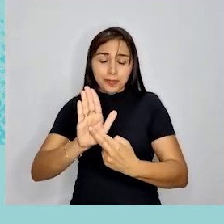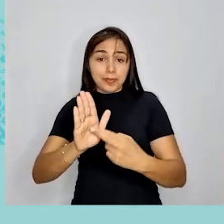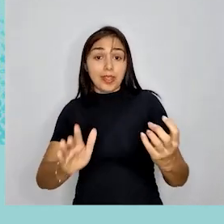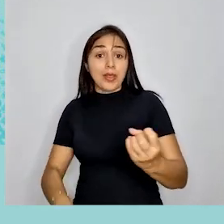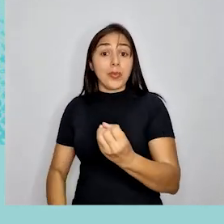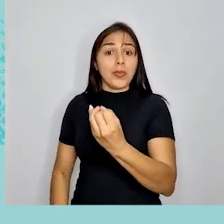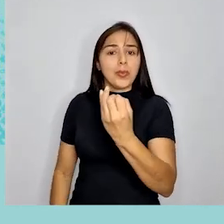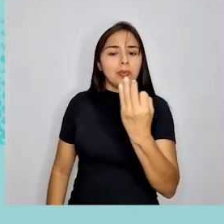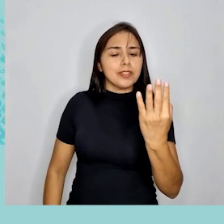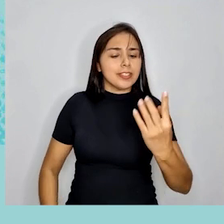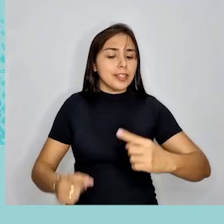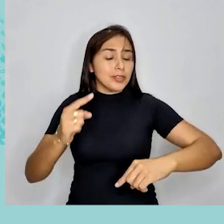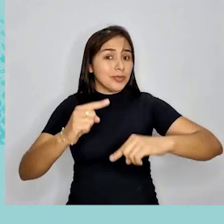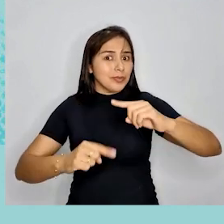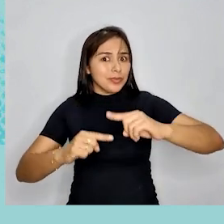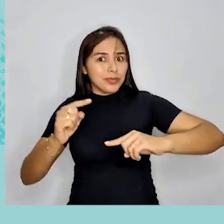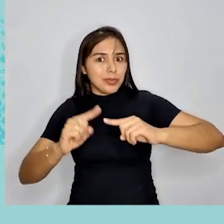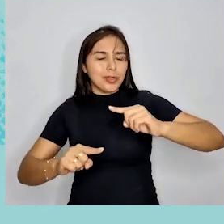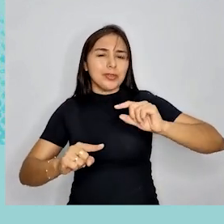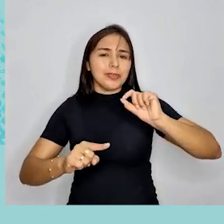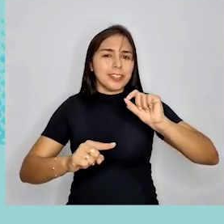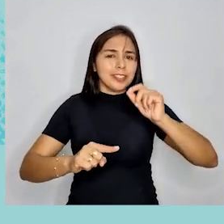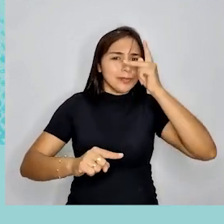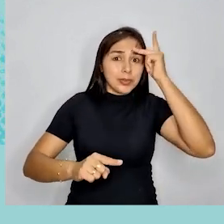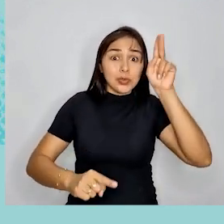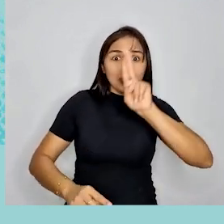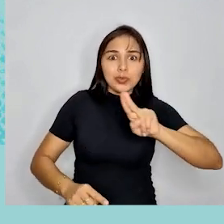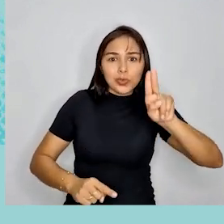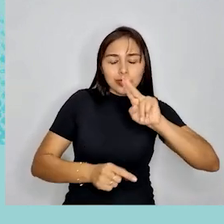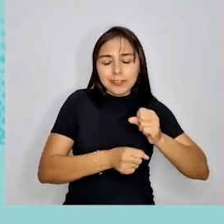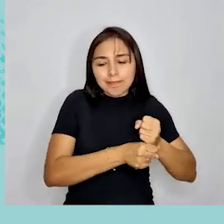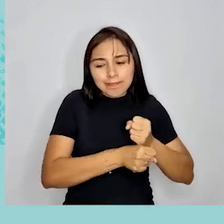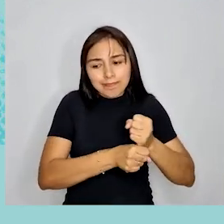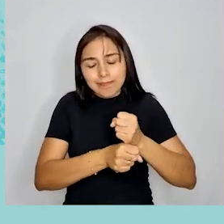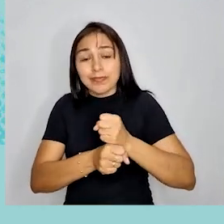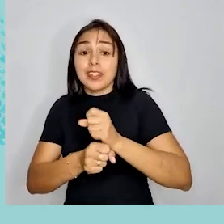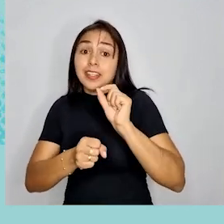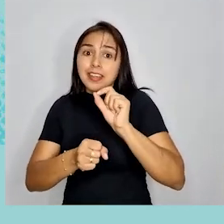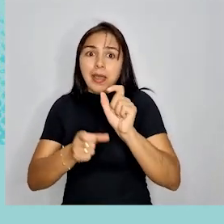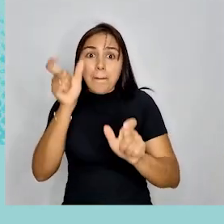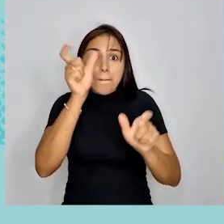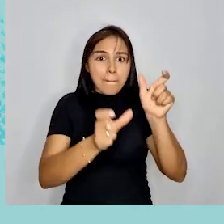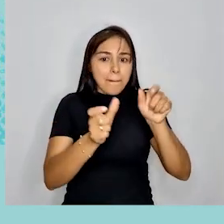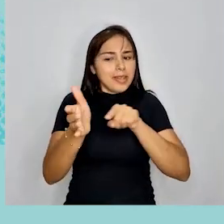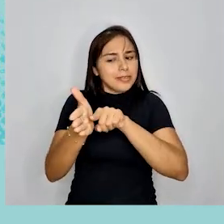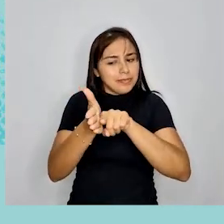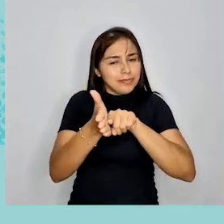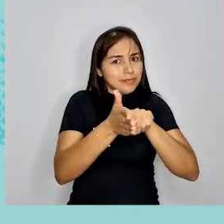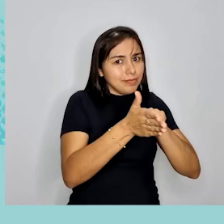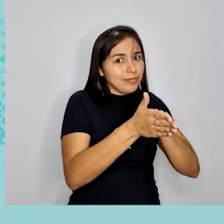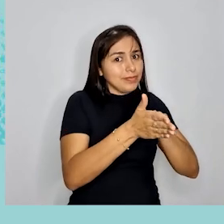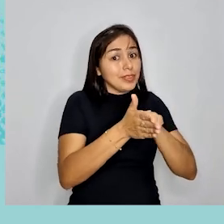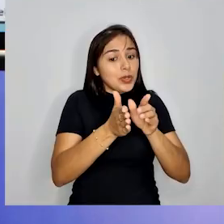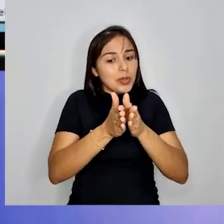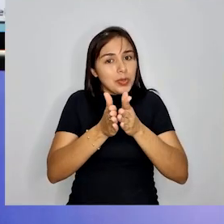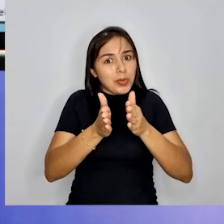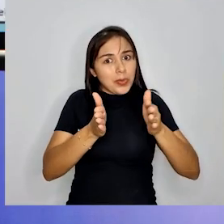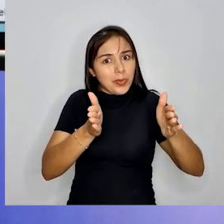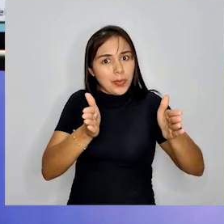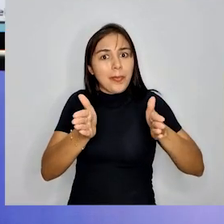quantidade de bens de consumo duráveis adquirido pelos pesquisadores Nos últimos quatro meses